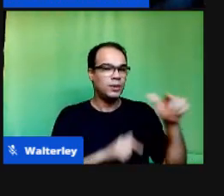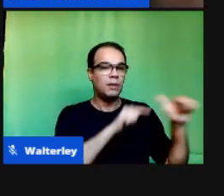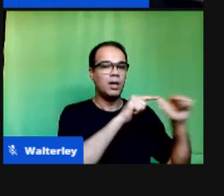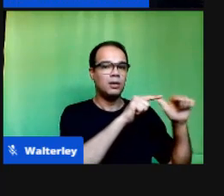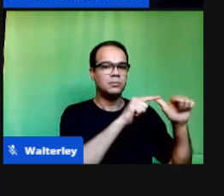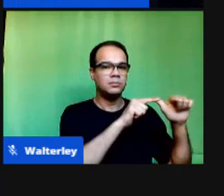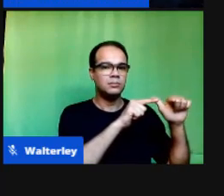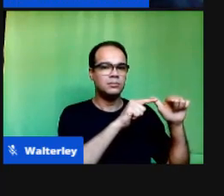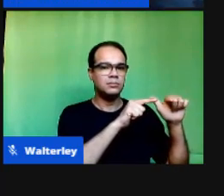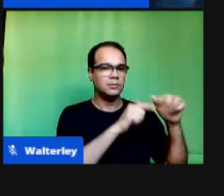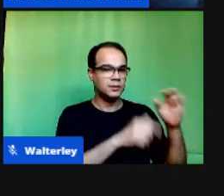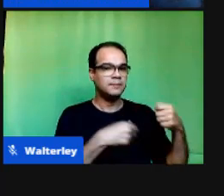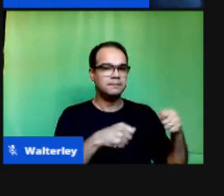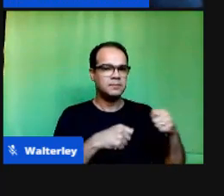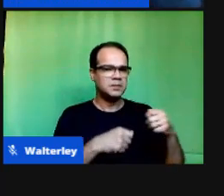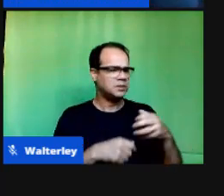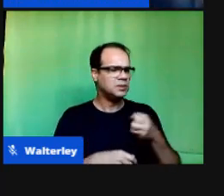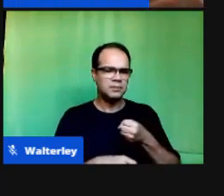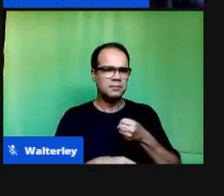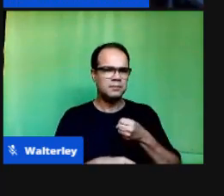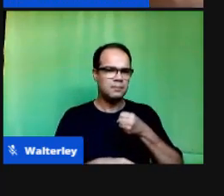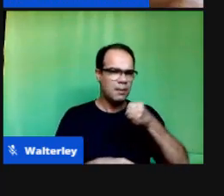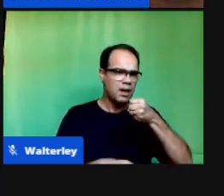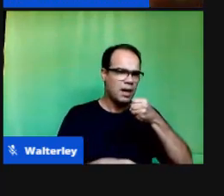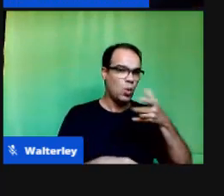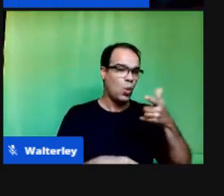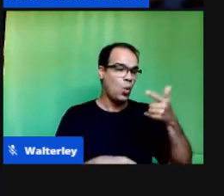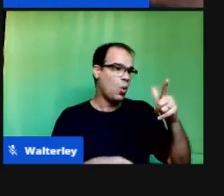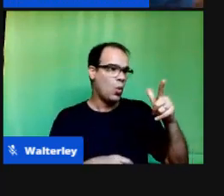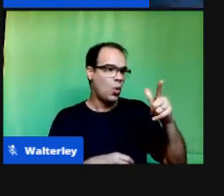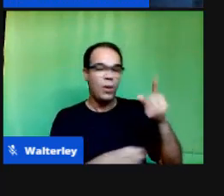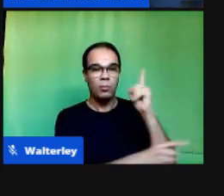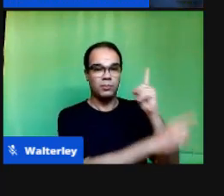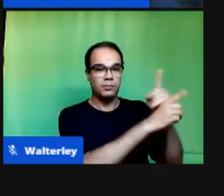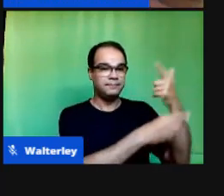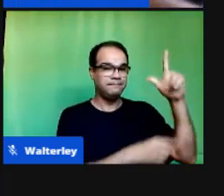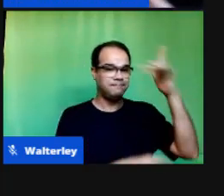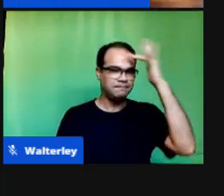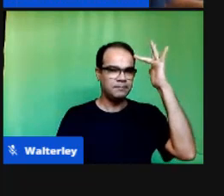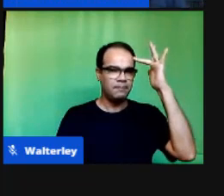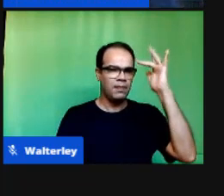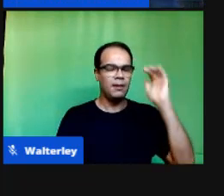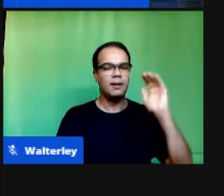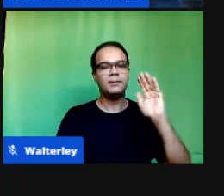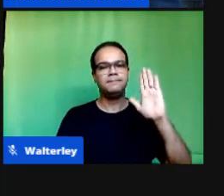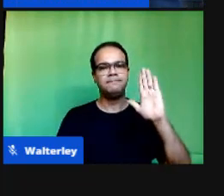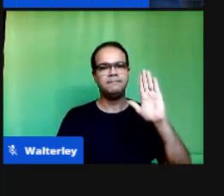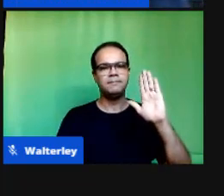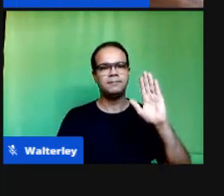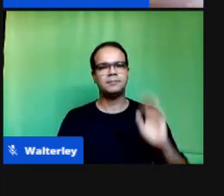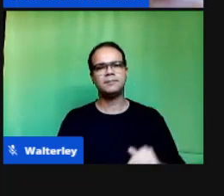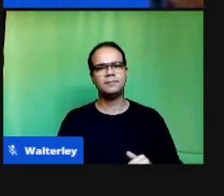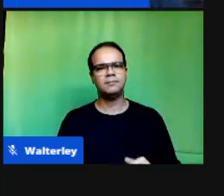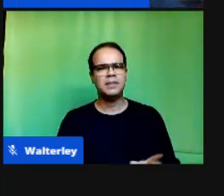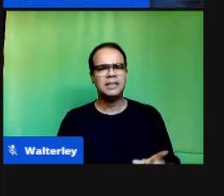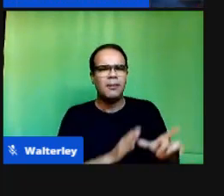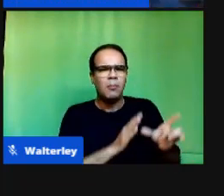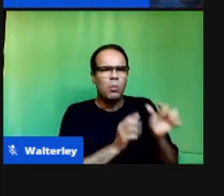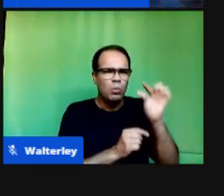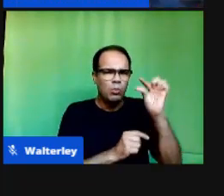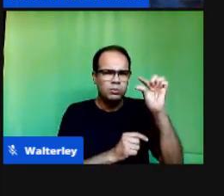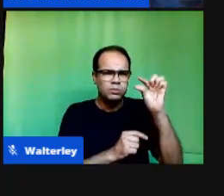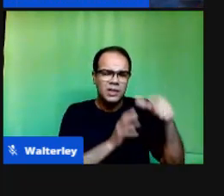um encontro, algo importante. E aí acontece alguma coisa logo antes. Você